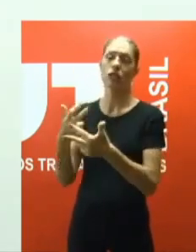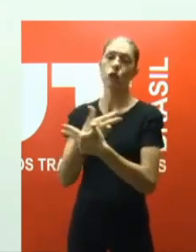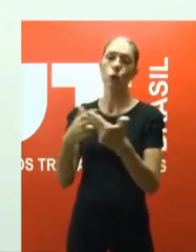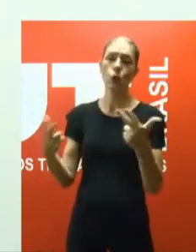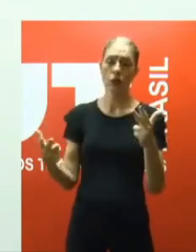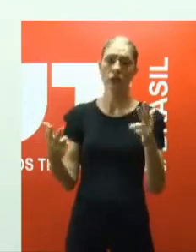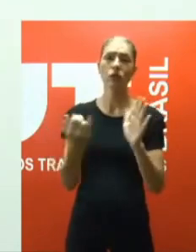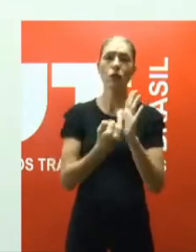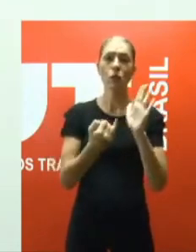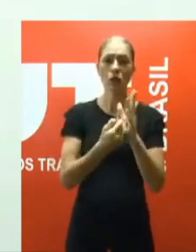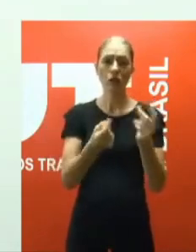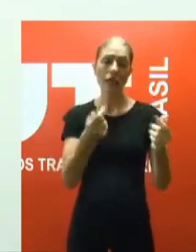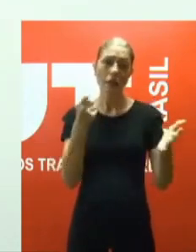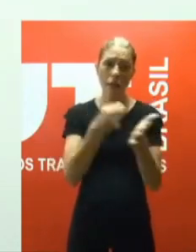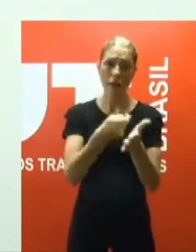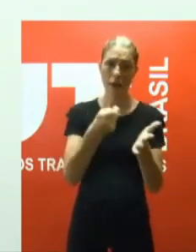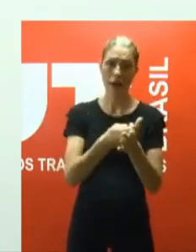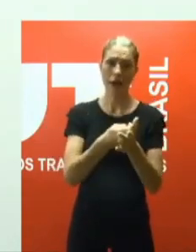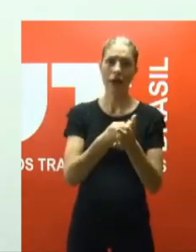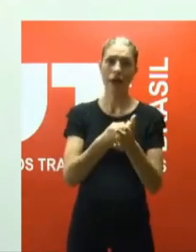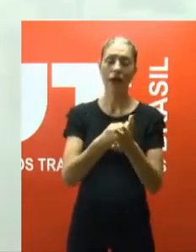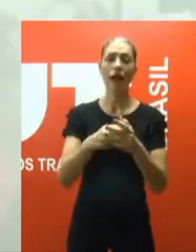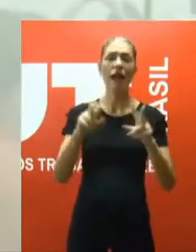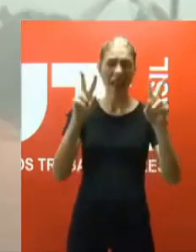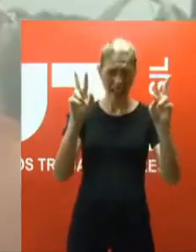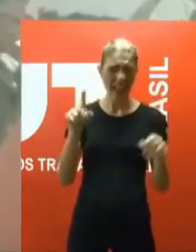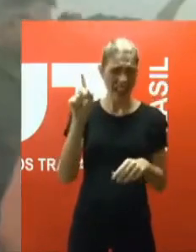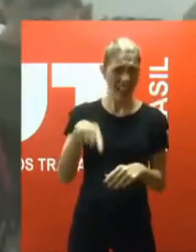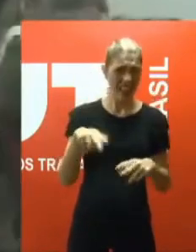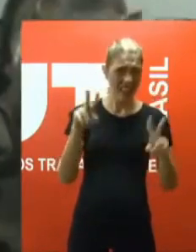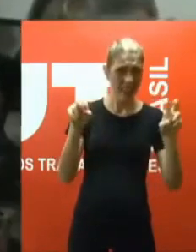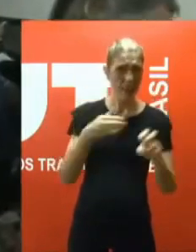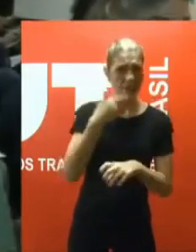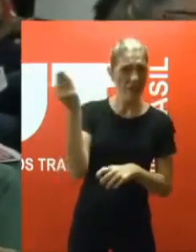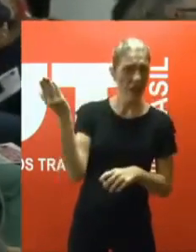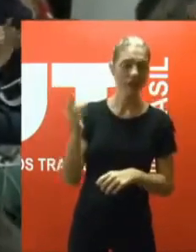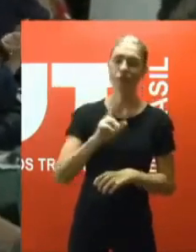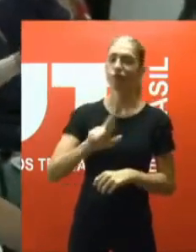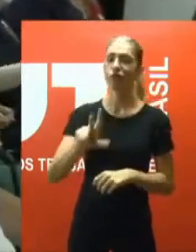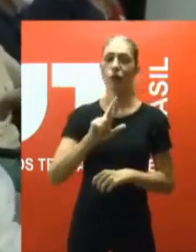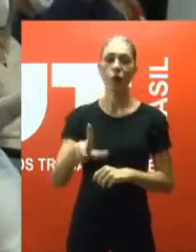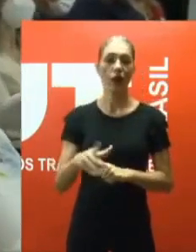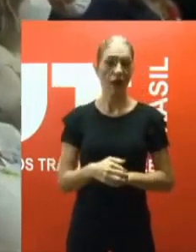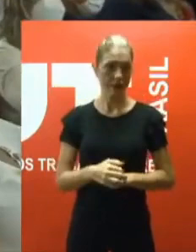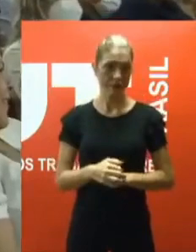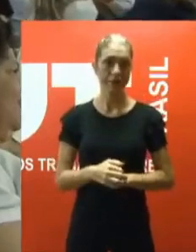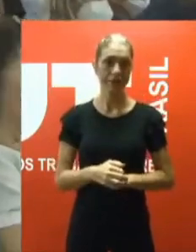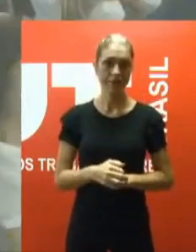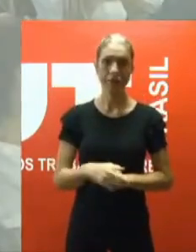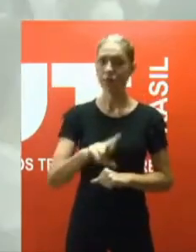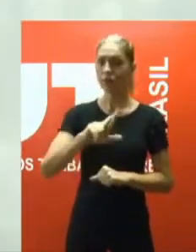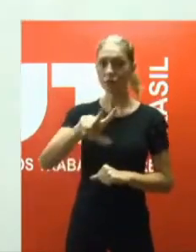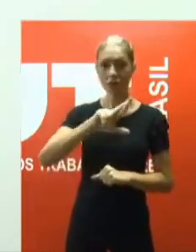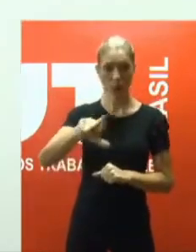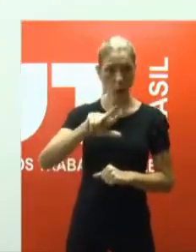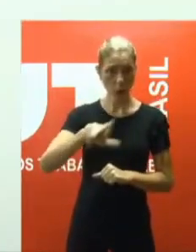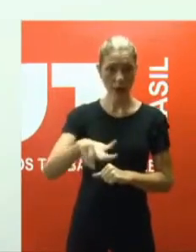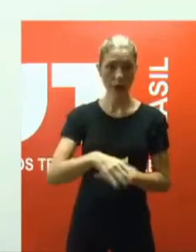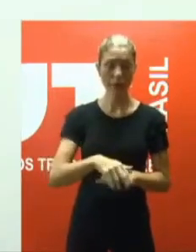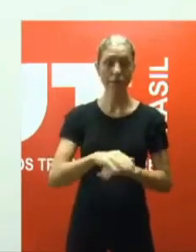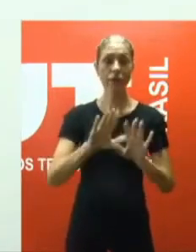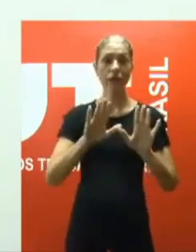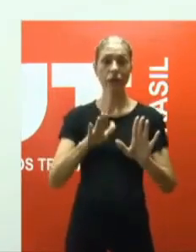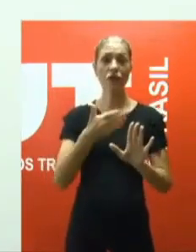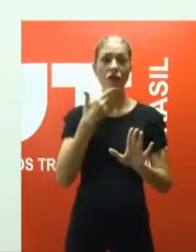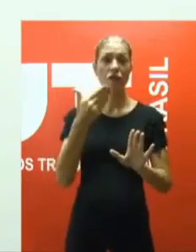dividendos. É uma tarefa fácil? Não é uma tarefa fácil. Não é uma tarefa fácil. É muito mais